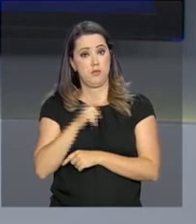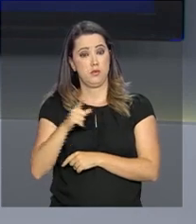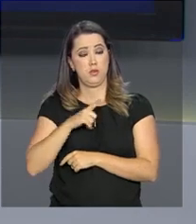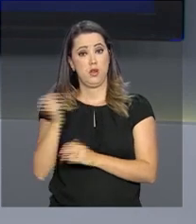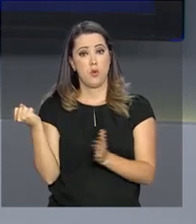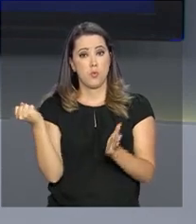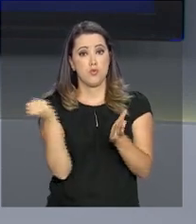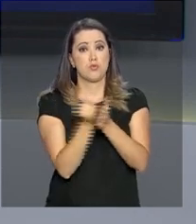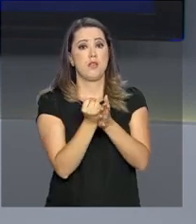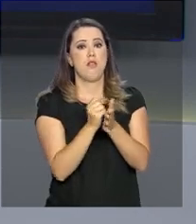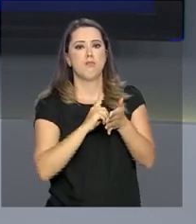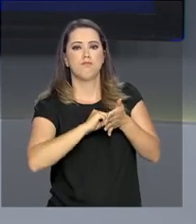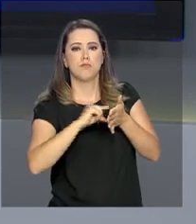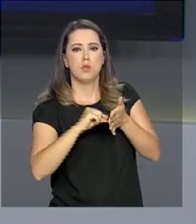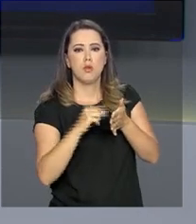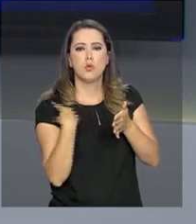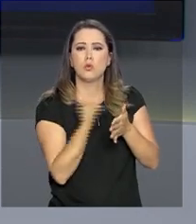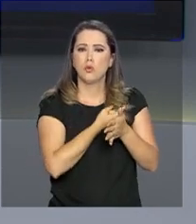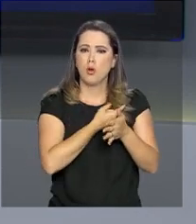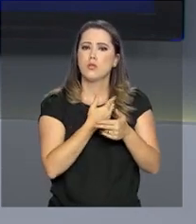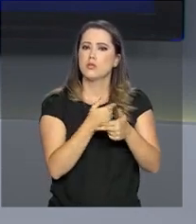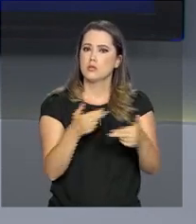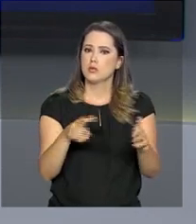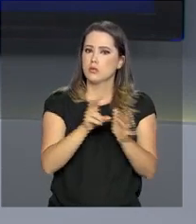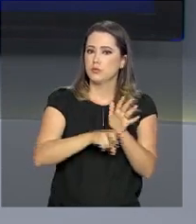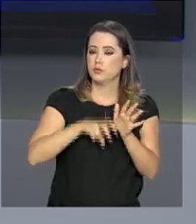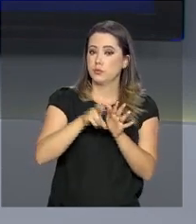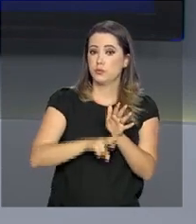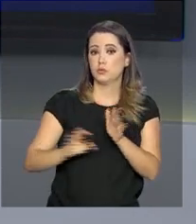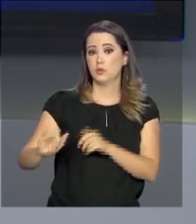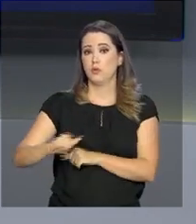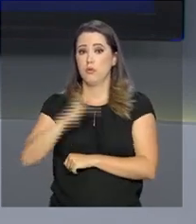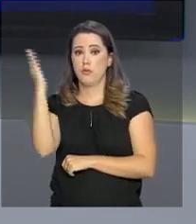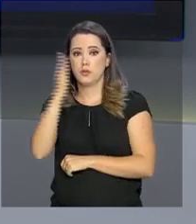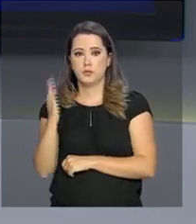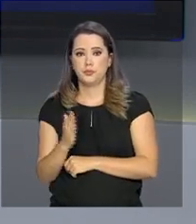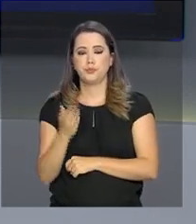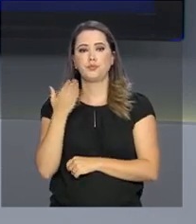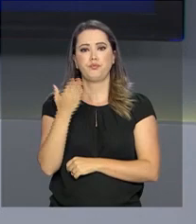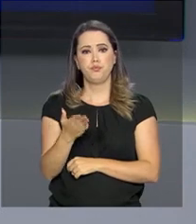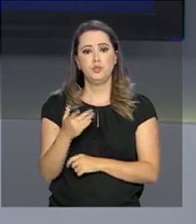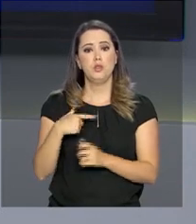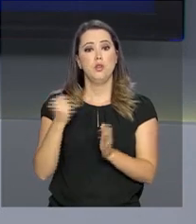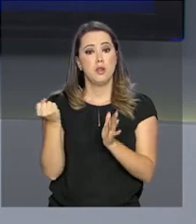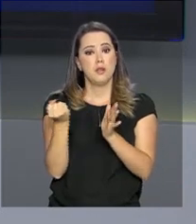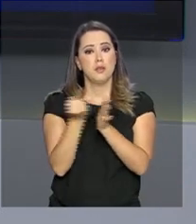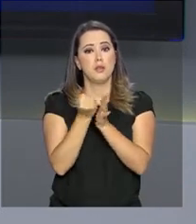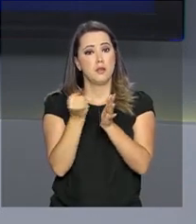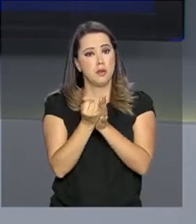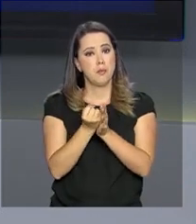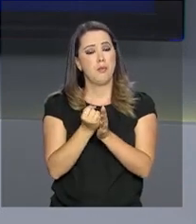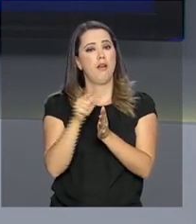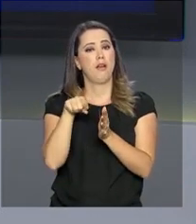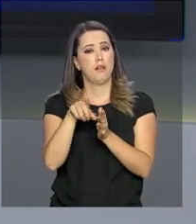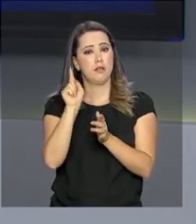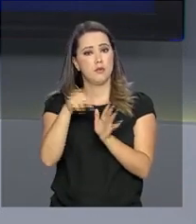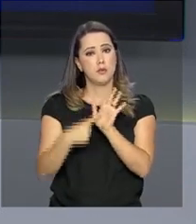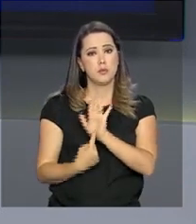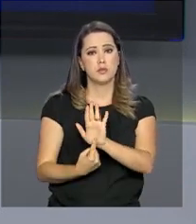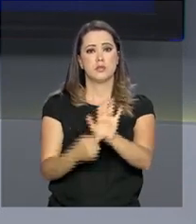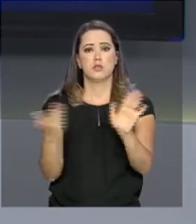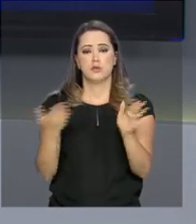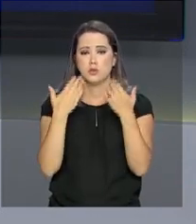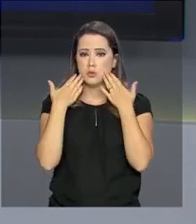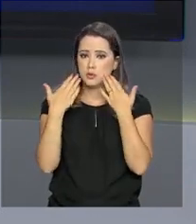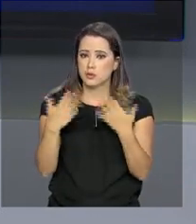um selo para identificar os nossos produtos agropecuários no exterior. A marca Brasil Agro Good for Nature foi apresentada hoje em